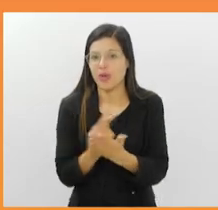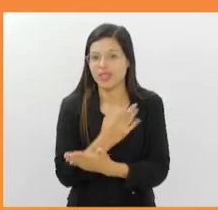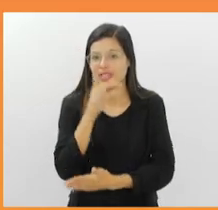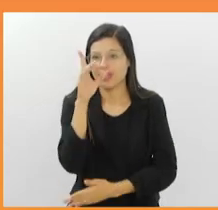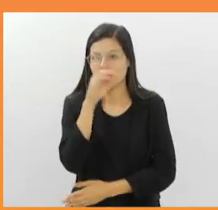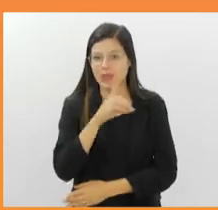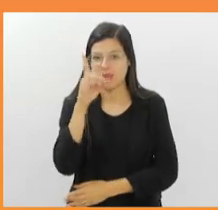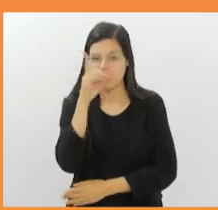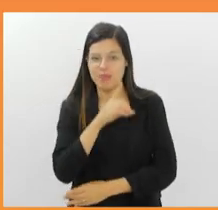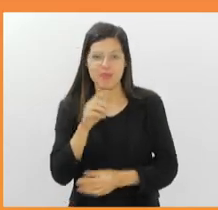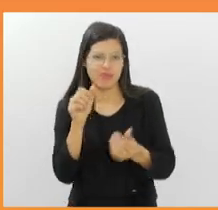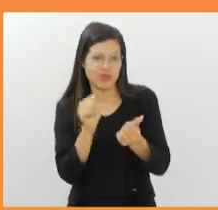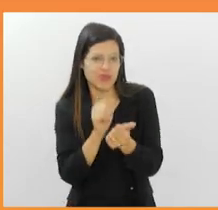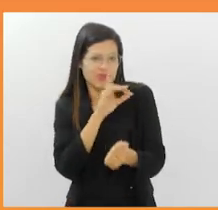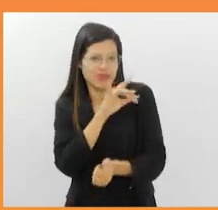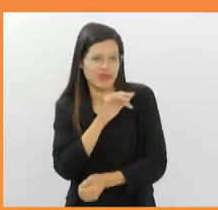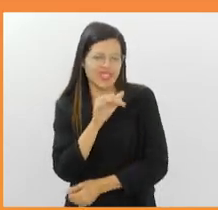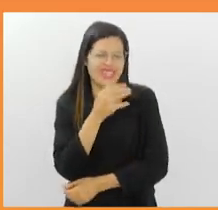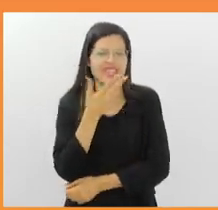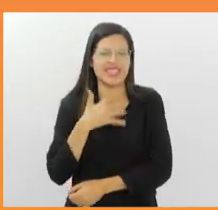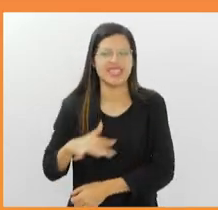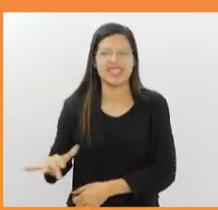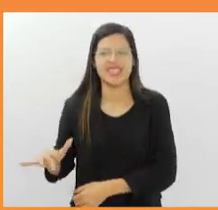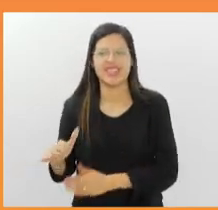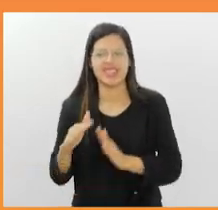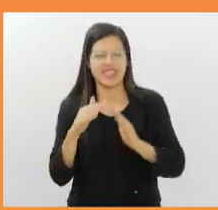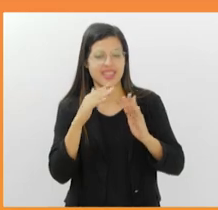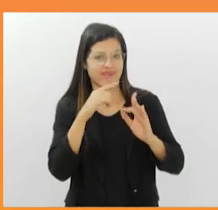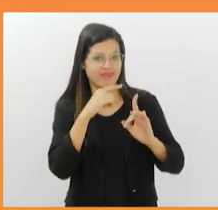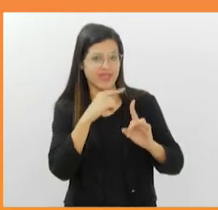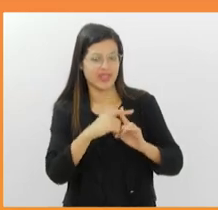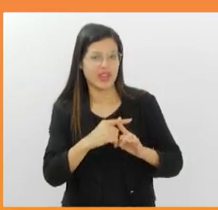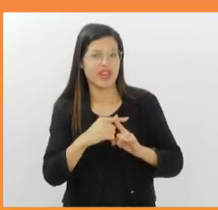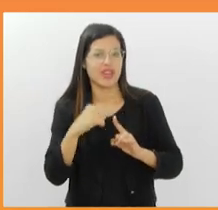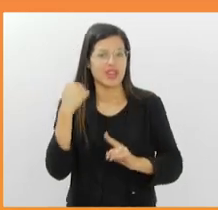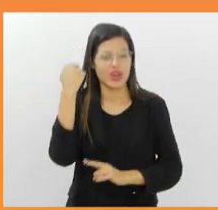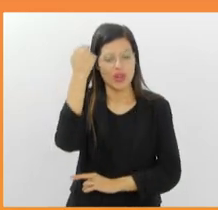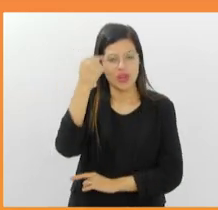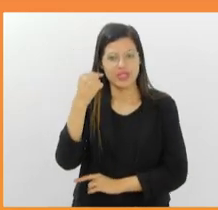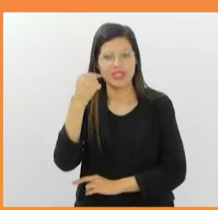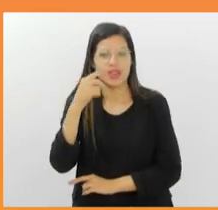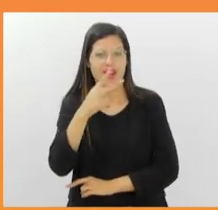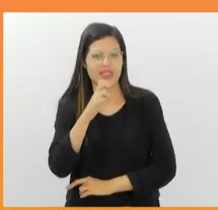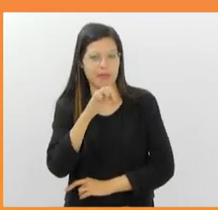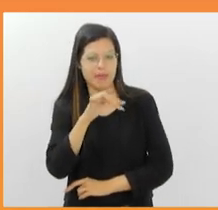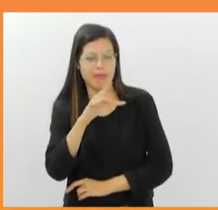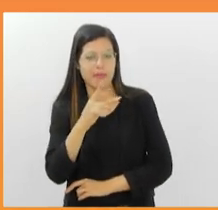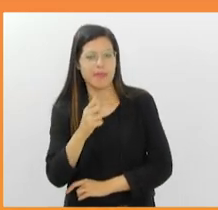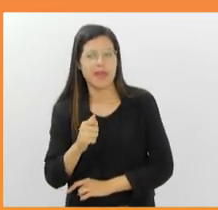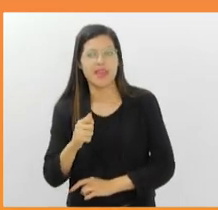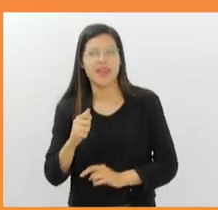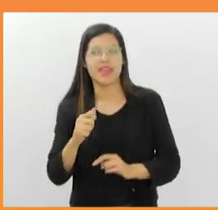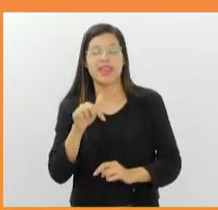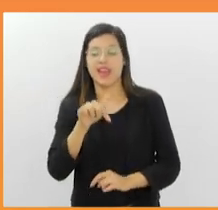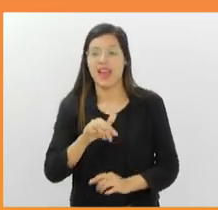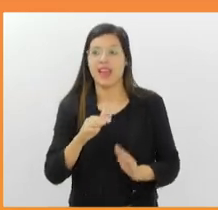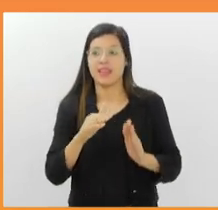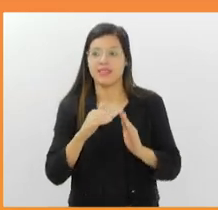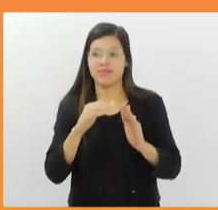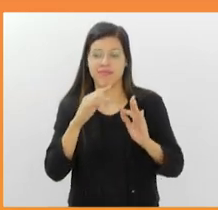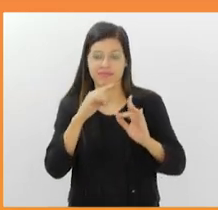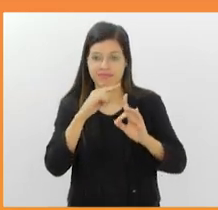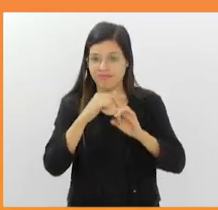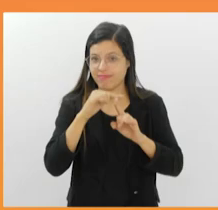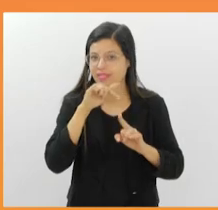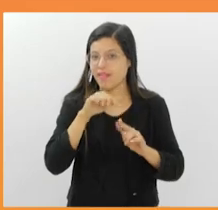meio à alegria das crianças. Na Igreja Nossa Senhora da Penha, no Morro da Providência, o Santuário Cristo Redentor vai